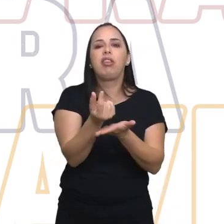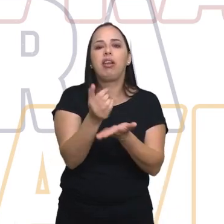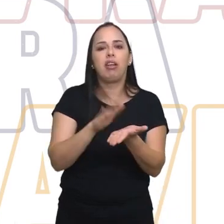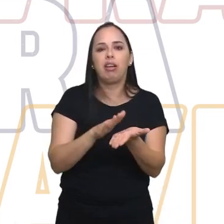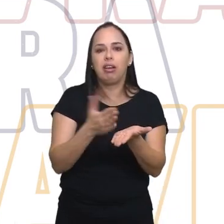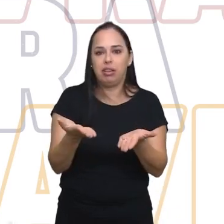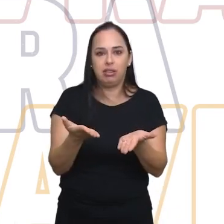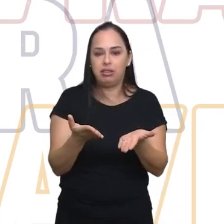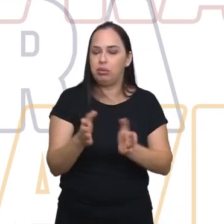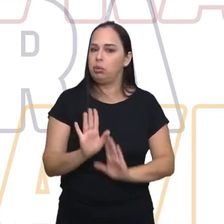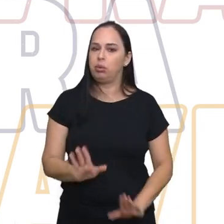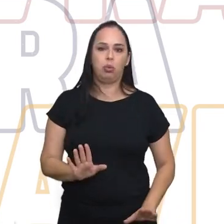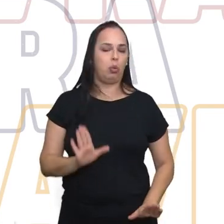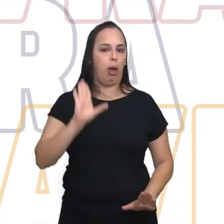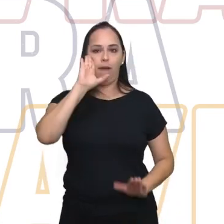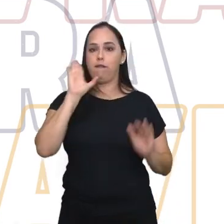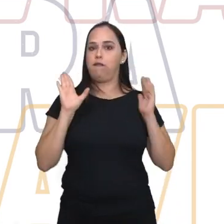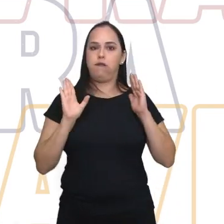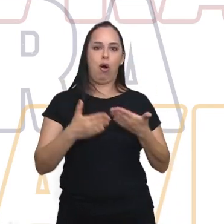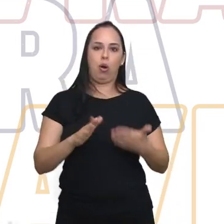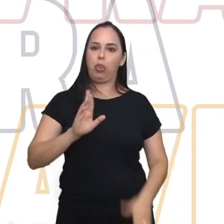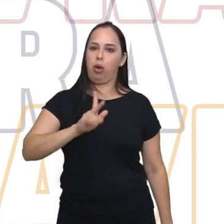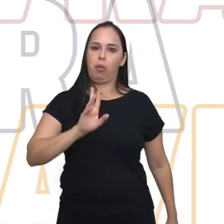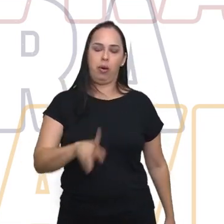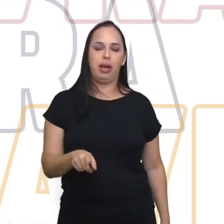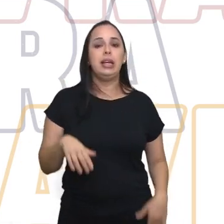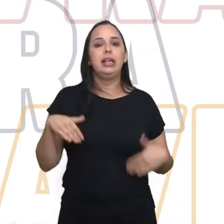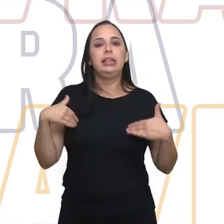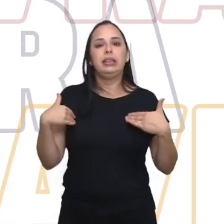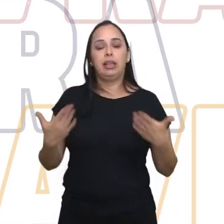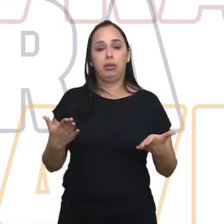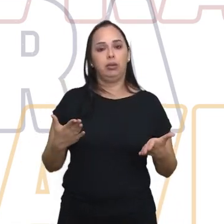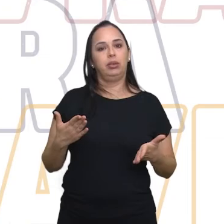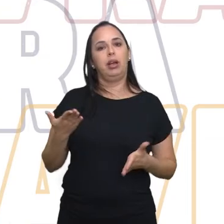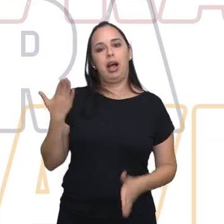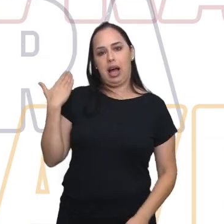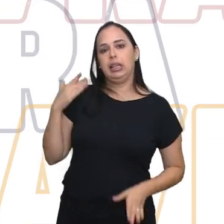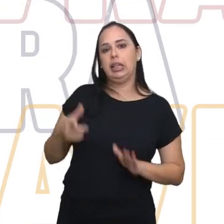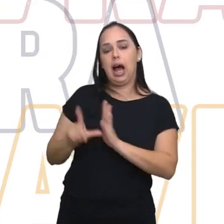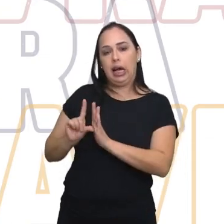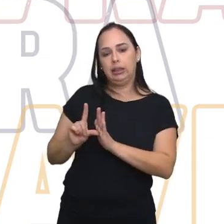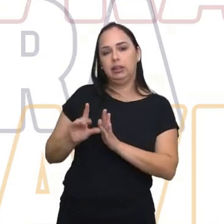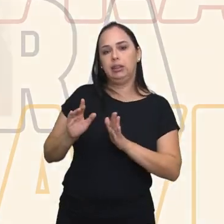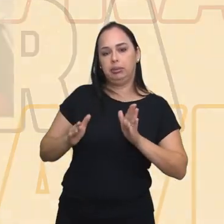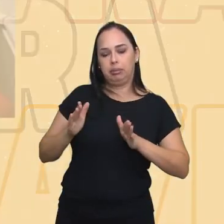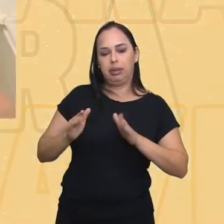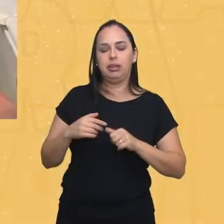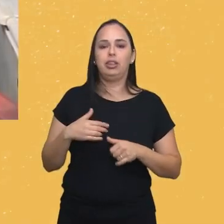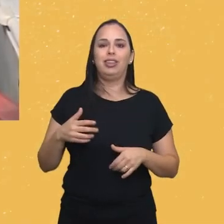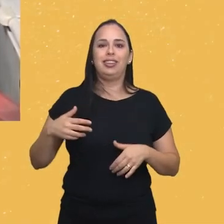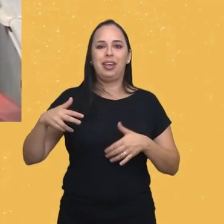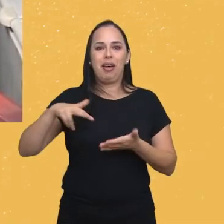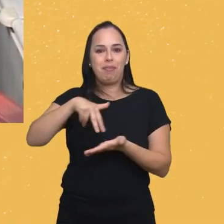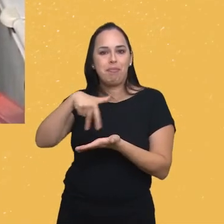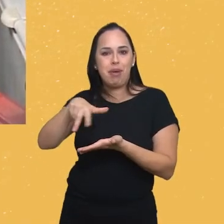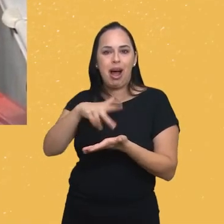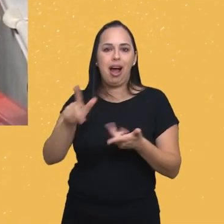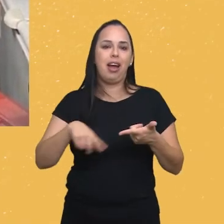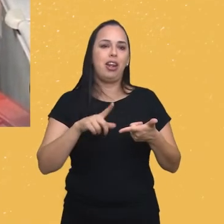nome. Não é o nosso foco. Quando, em tempos normais, antes de pandemia, nós fazíamos